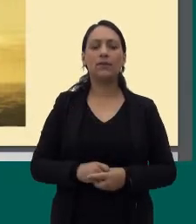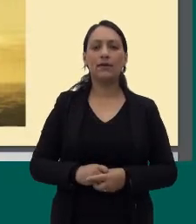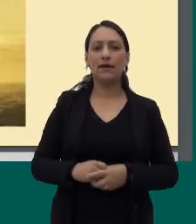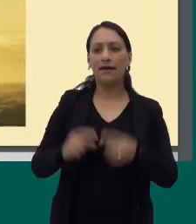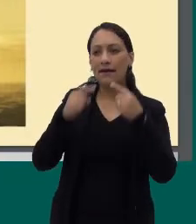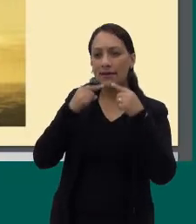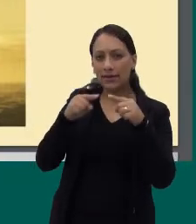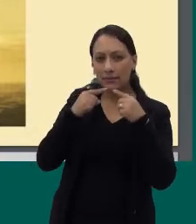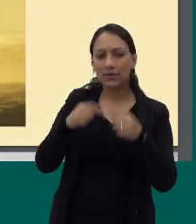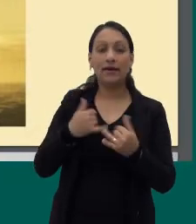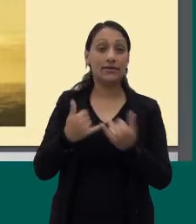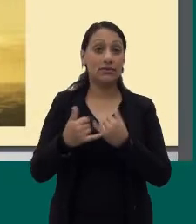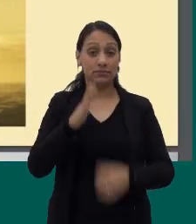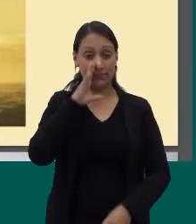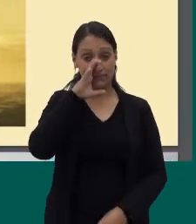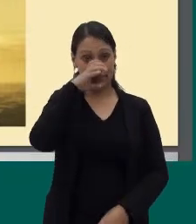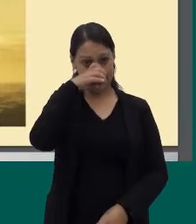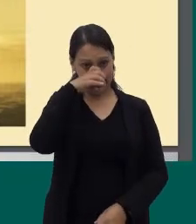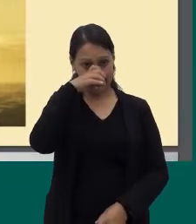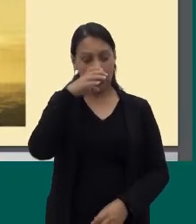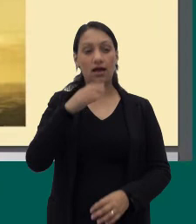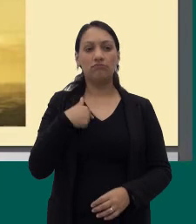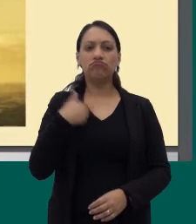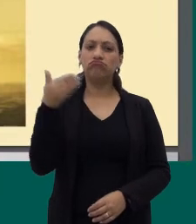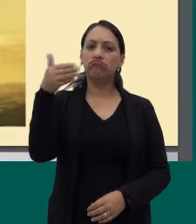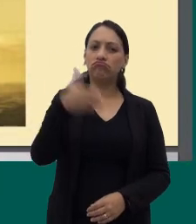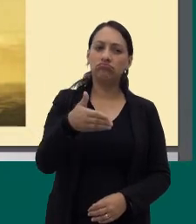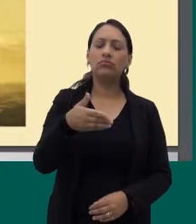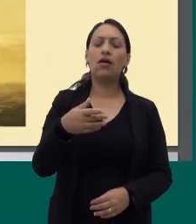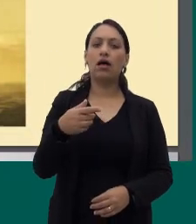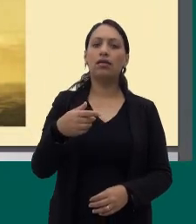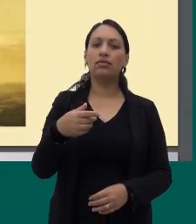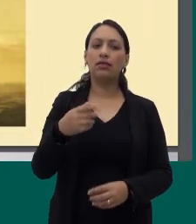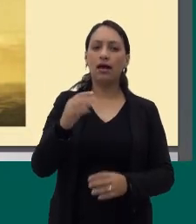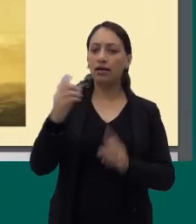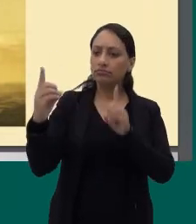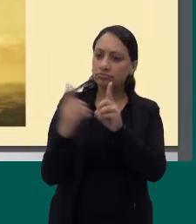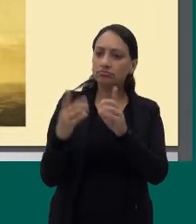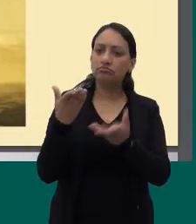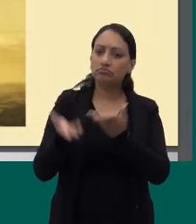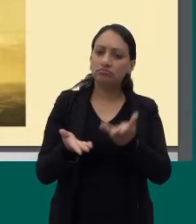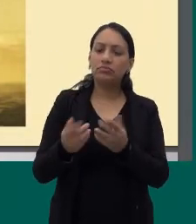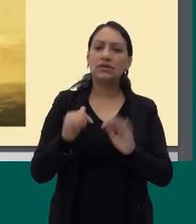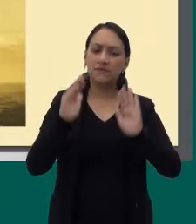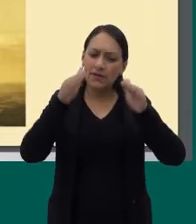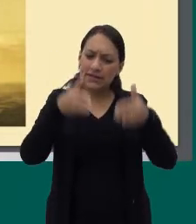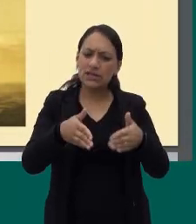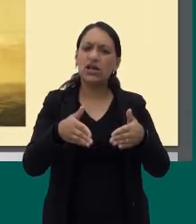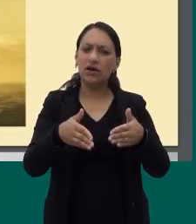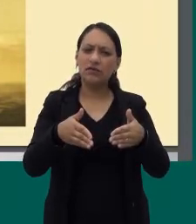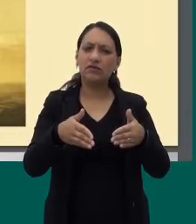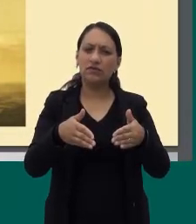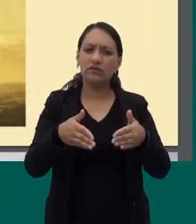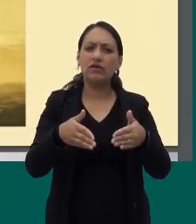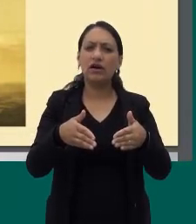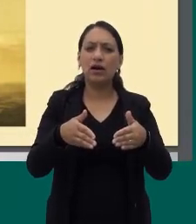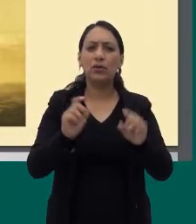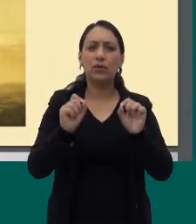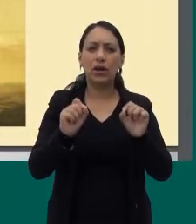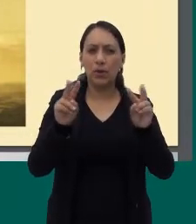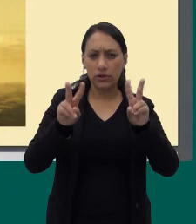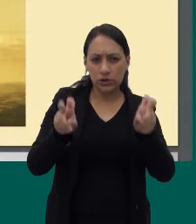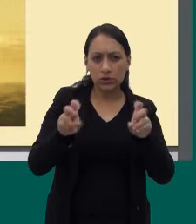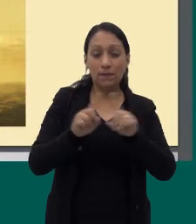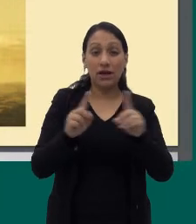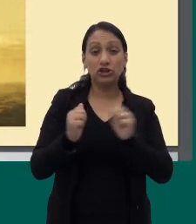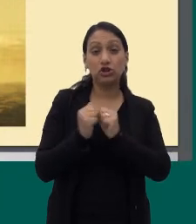passei por uma resistência e cheguei na terapia. Ok, vim com uma demanda específica. Talvez juntos a gente vai vencendo